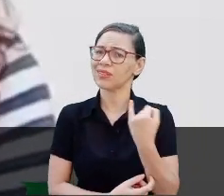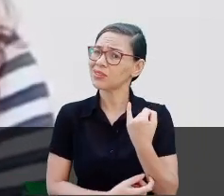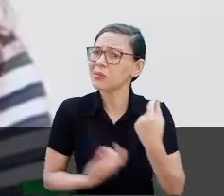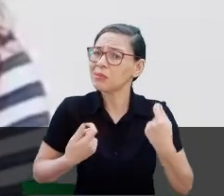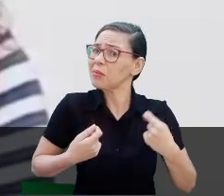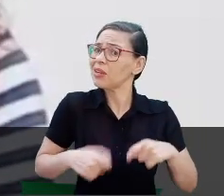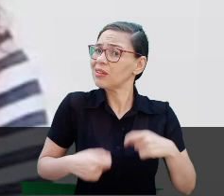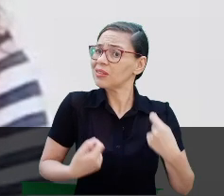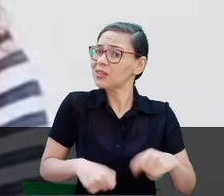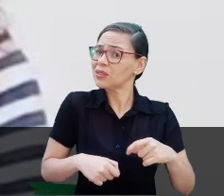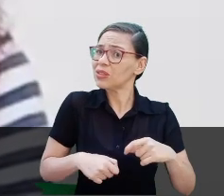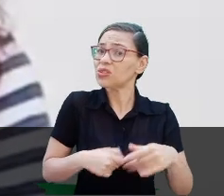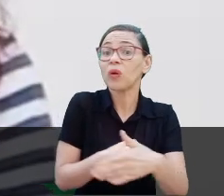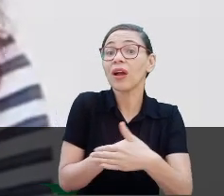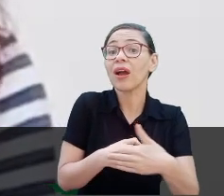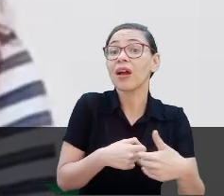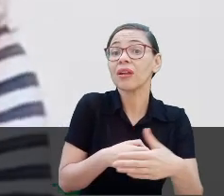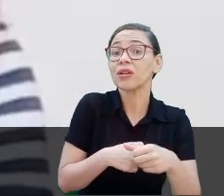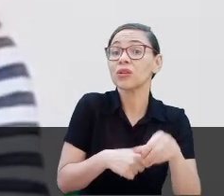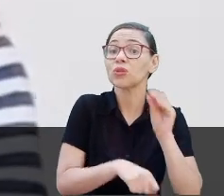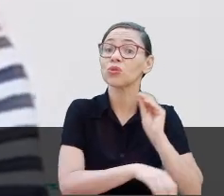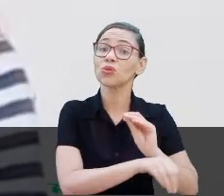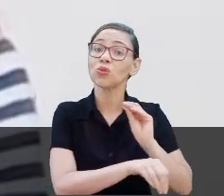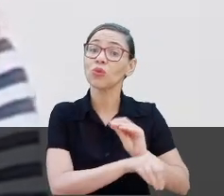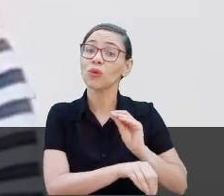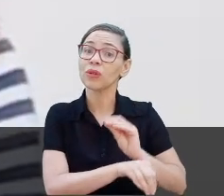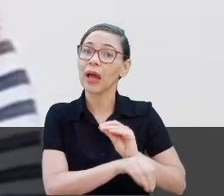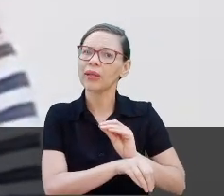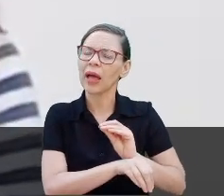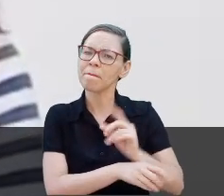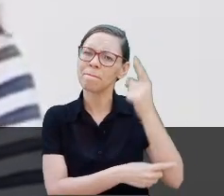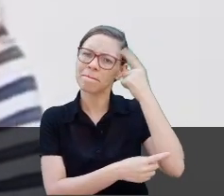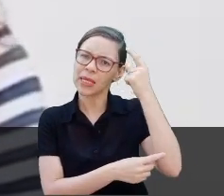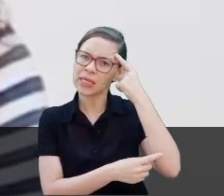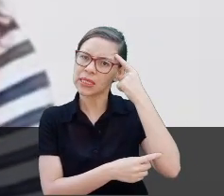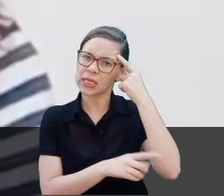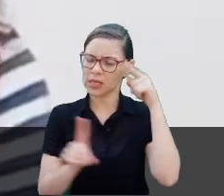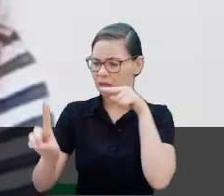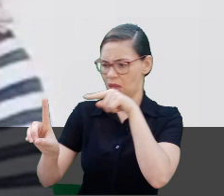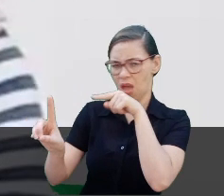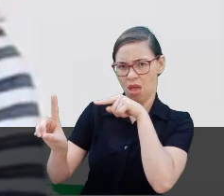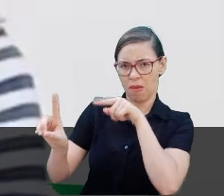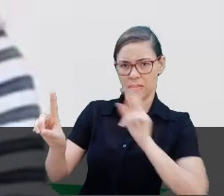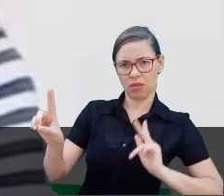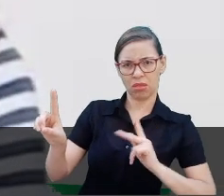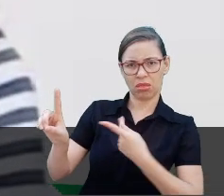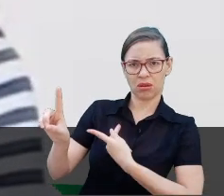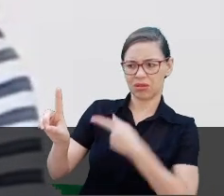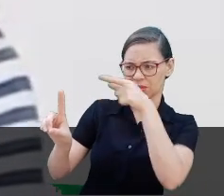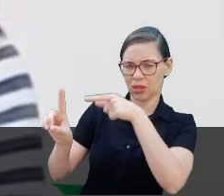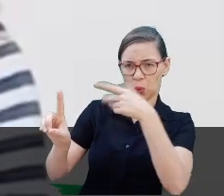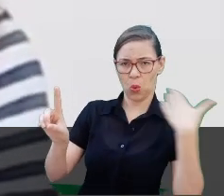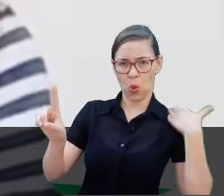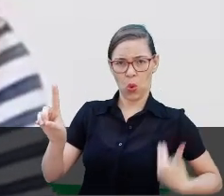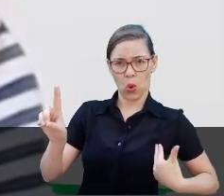amarras patologizantes e psiquiatrizantes de uma normalidade que entende os corpos trans como corpos errados, que entende as vidas trans como